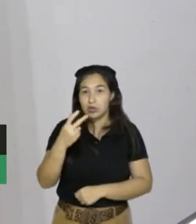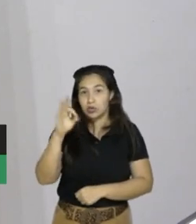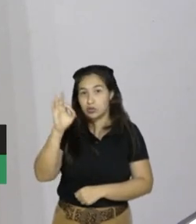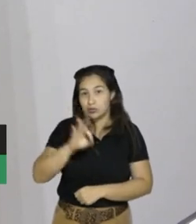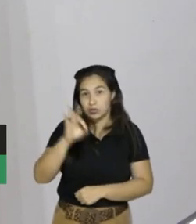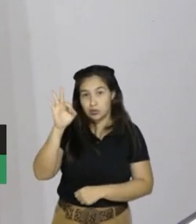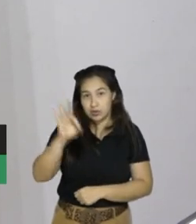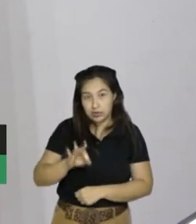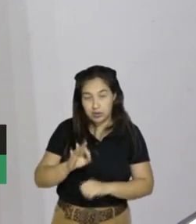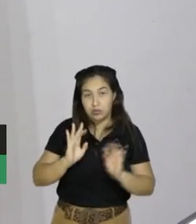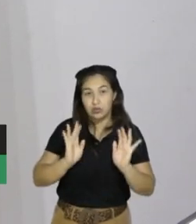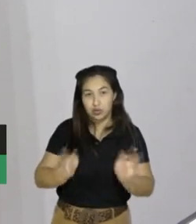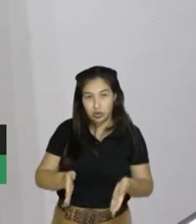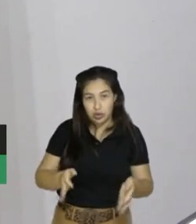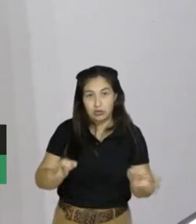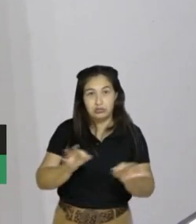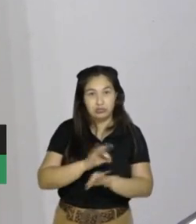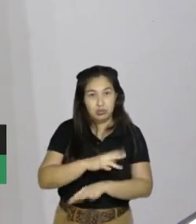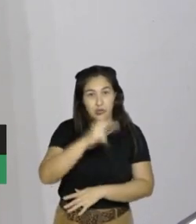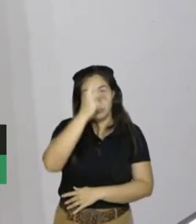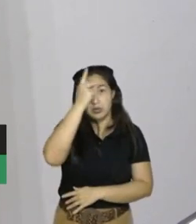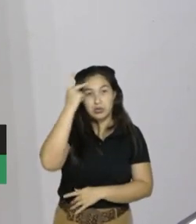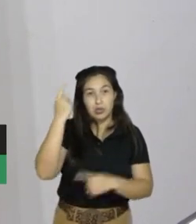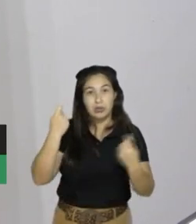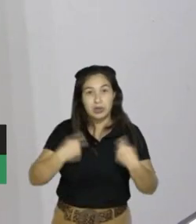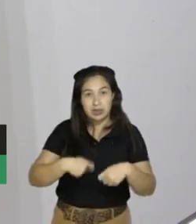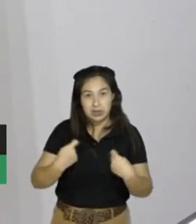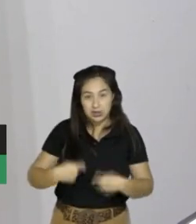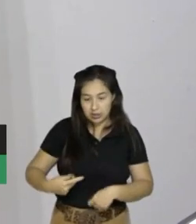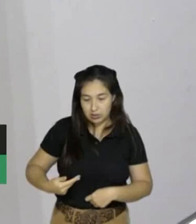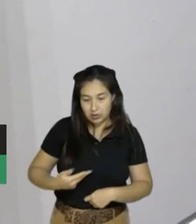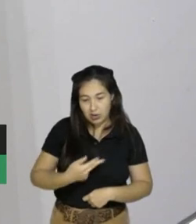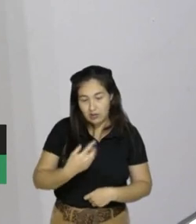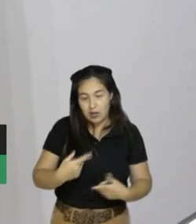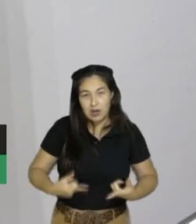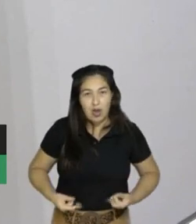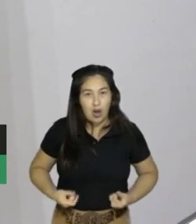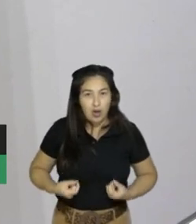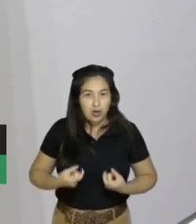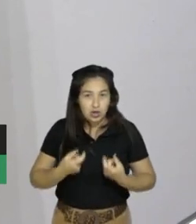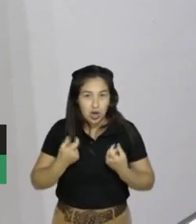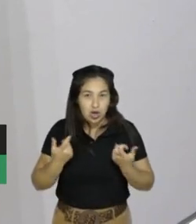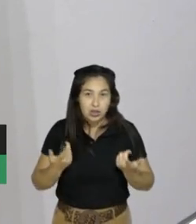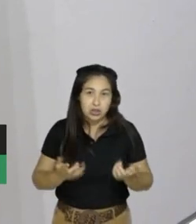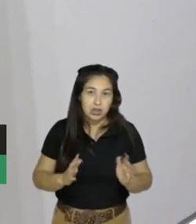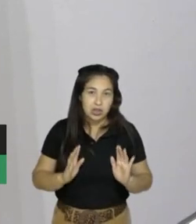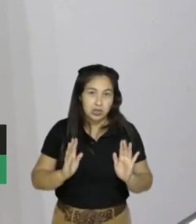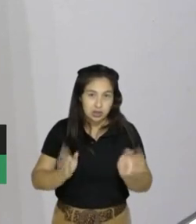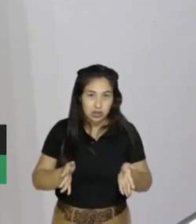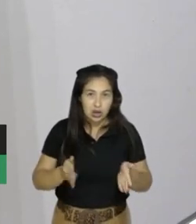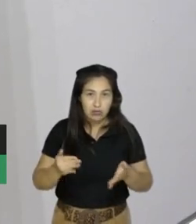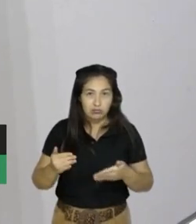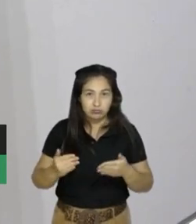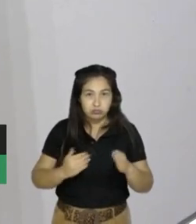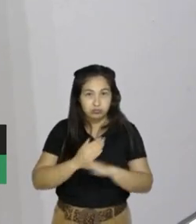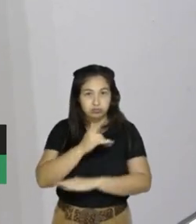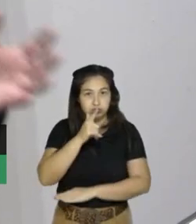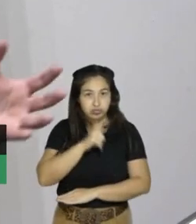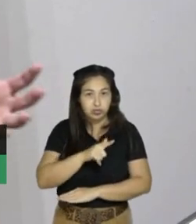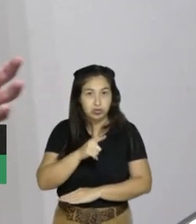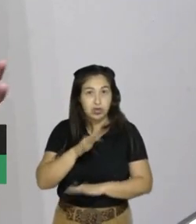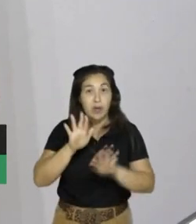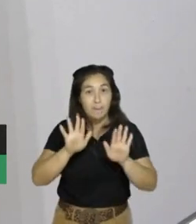foi feito de quem precisa cirurgia oncológica pessoas que têm câncer isso já foi um grande avanço Fora as outras